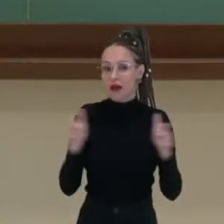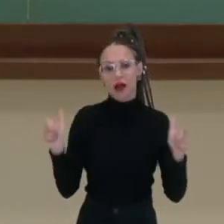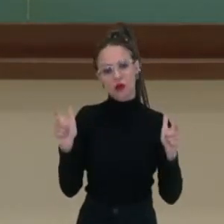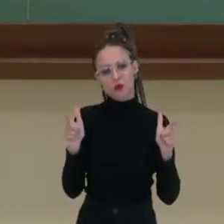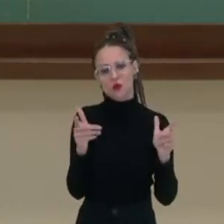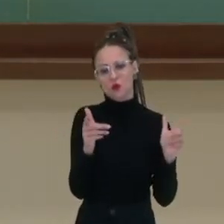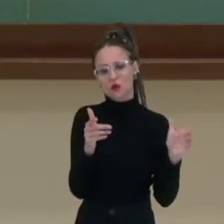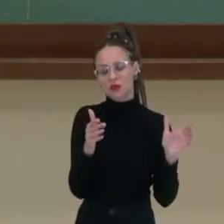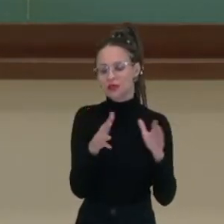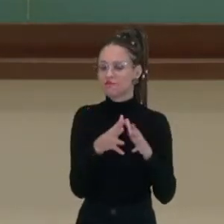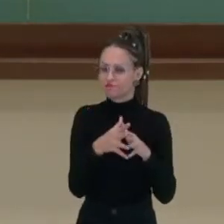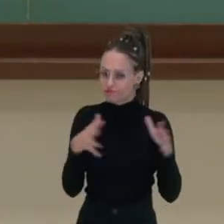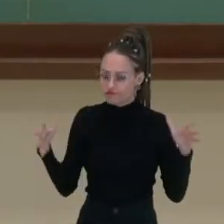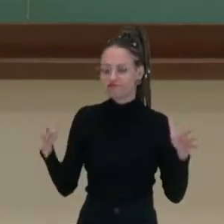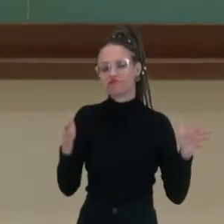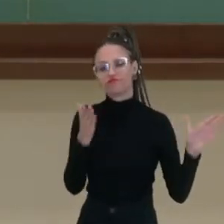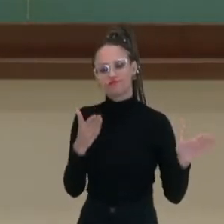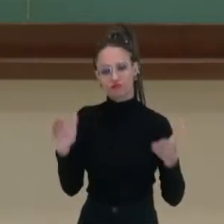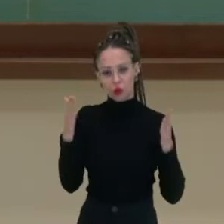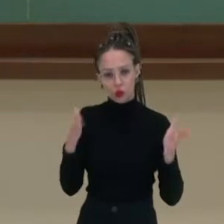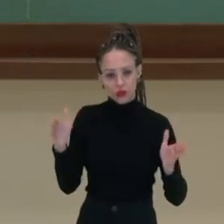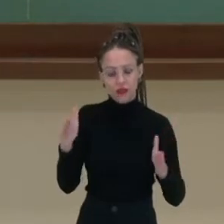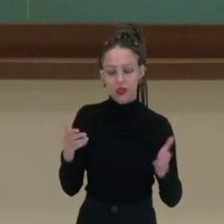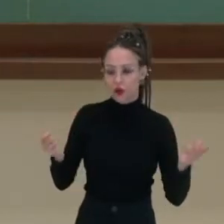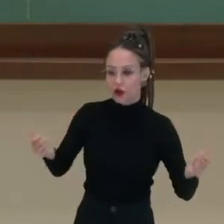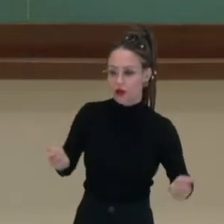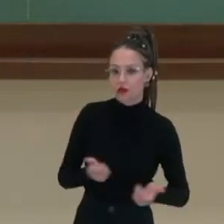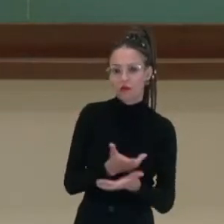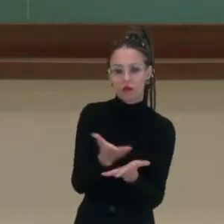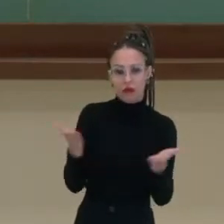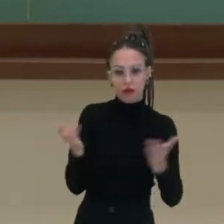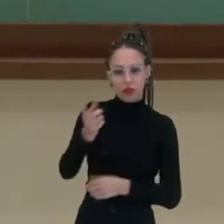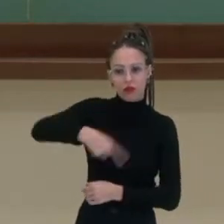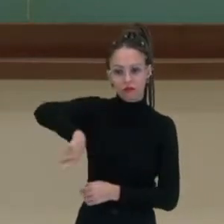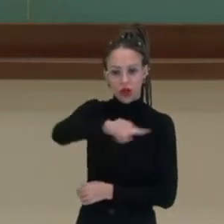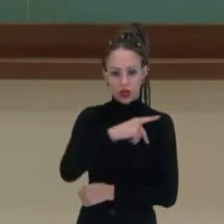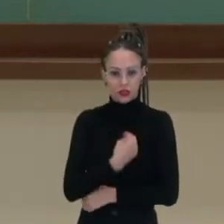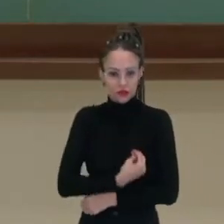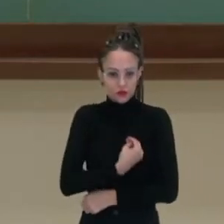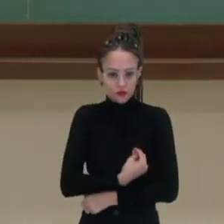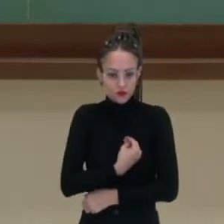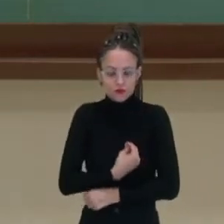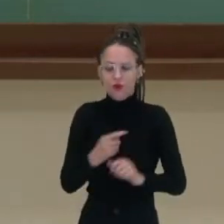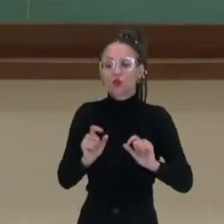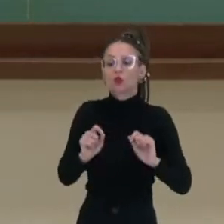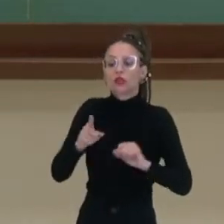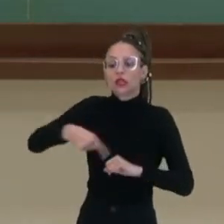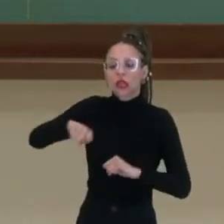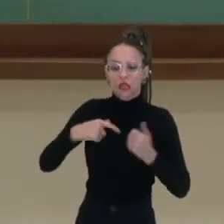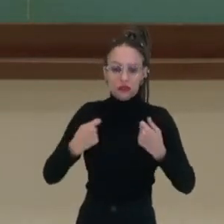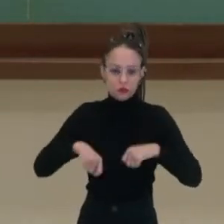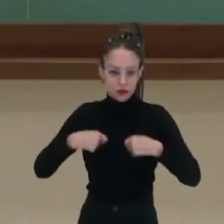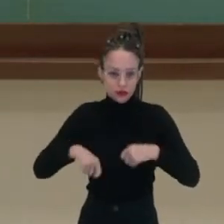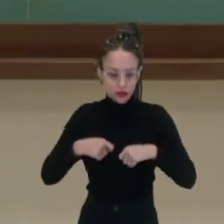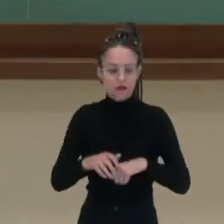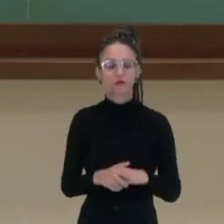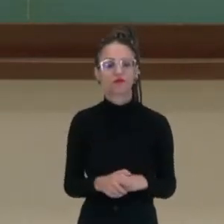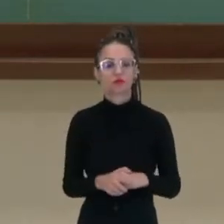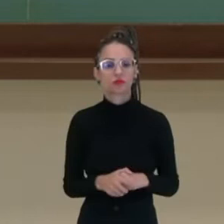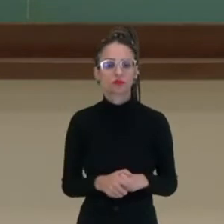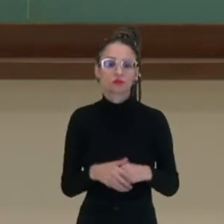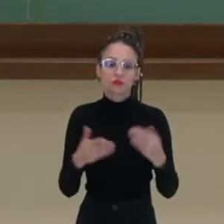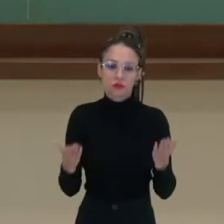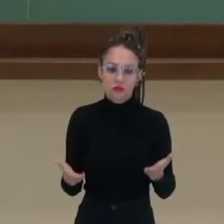produção, aumento da produção, para que eles pudessem, então, suprir as necessidades daquele espaço. E